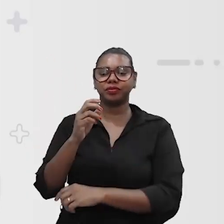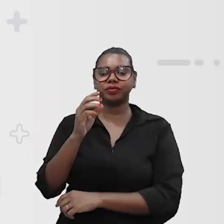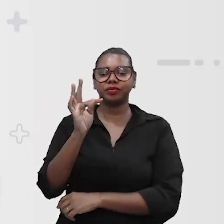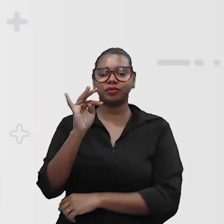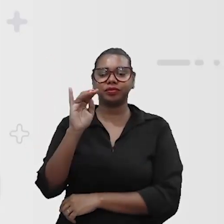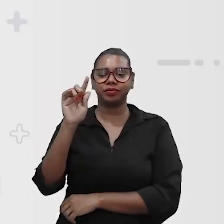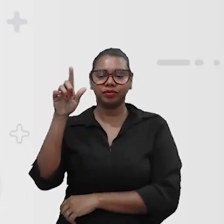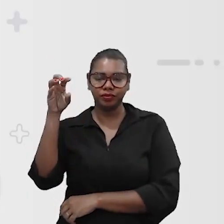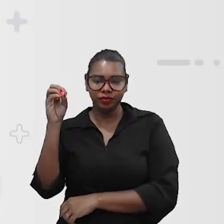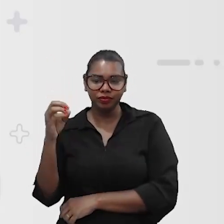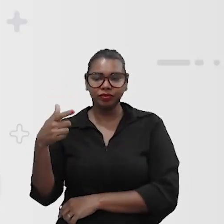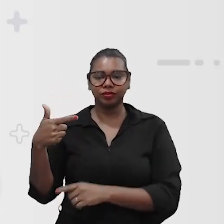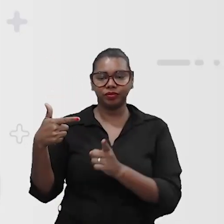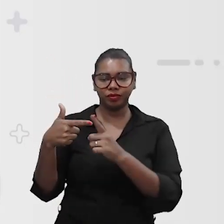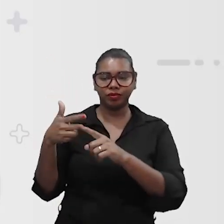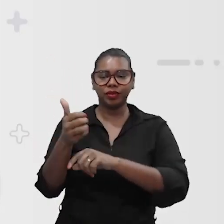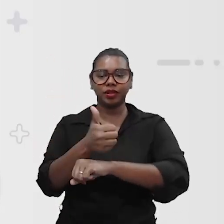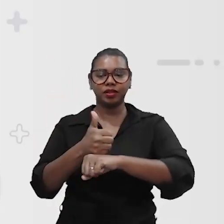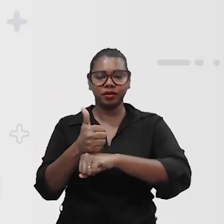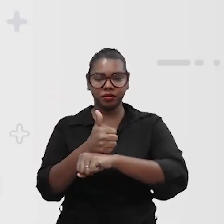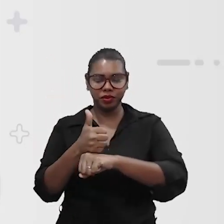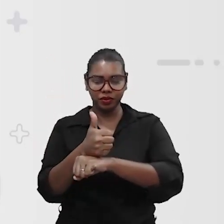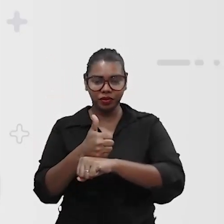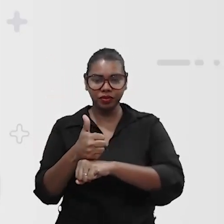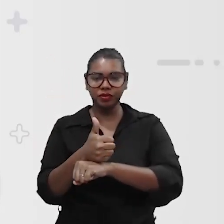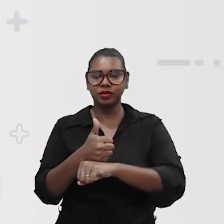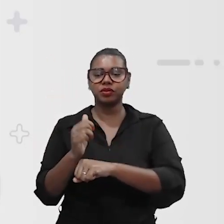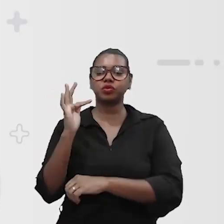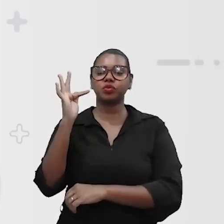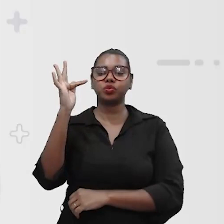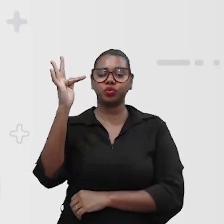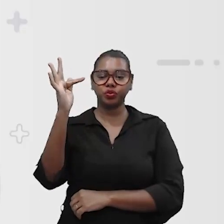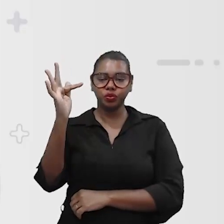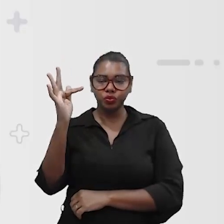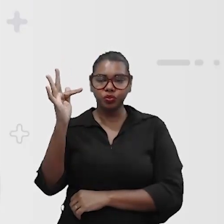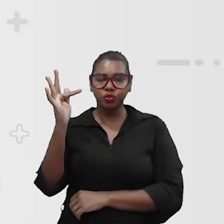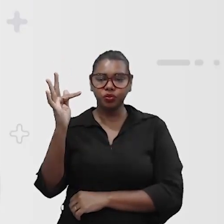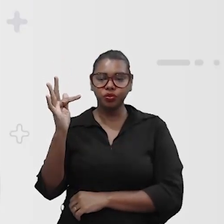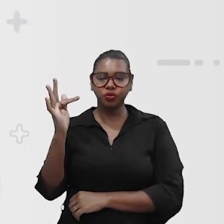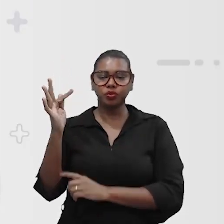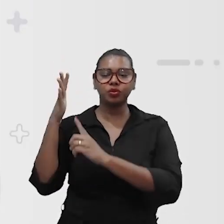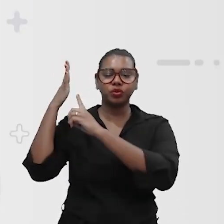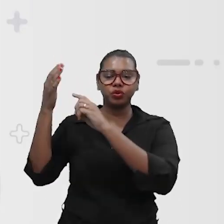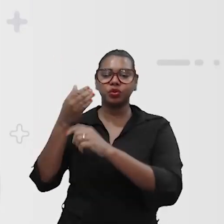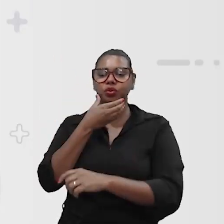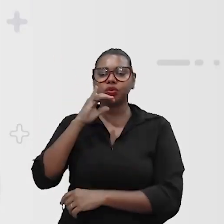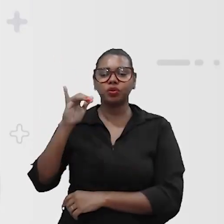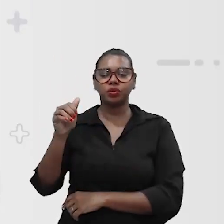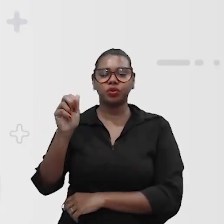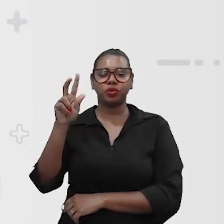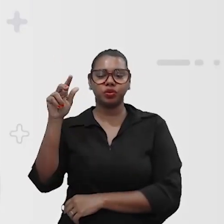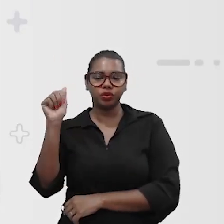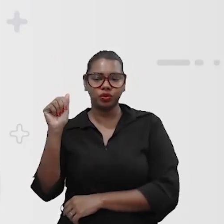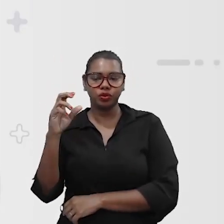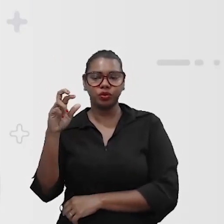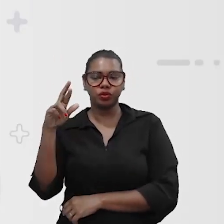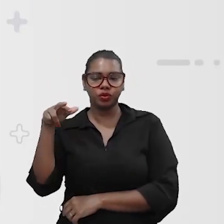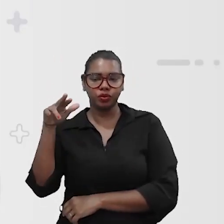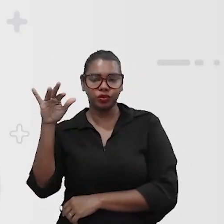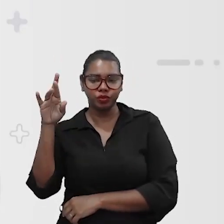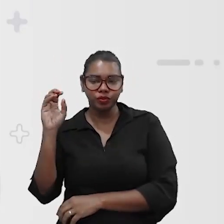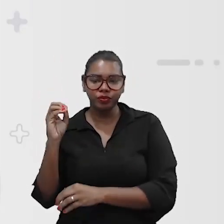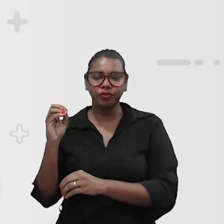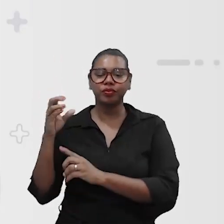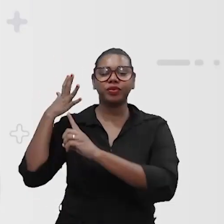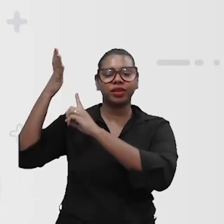segunda palestra será os profissionais ou as profissões do futuro com o convidado Jálvaro Carneiro. E por último, a